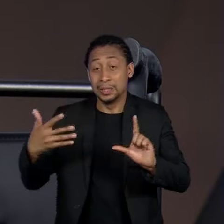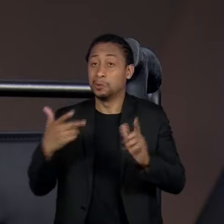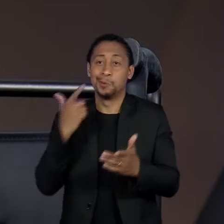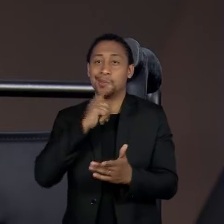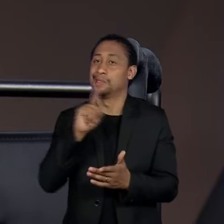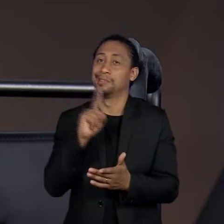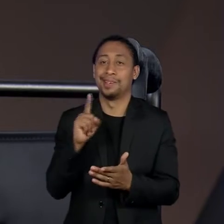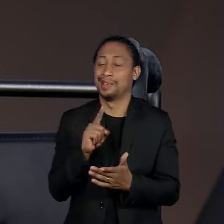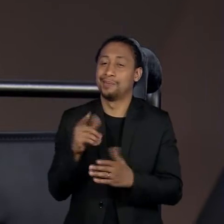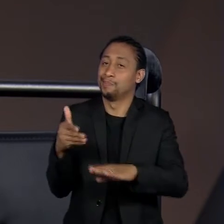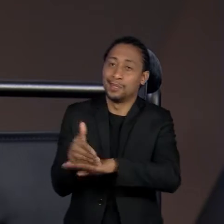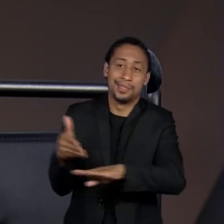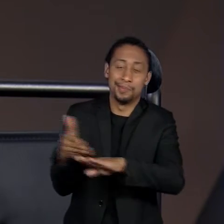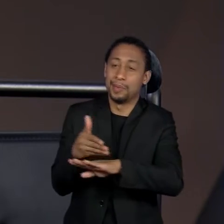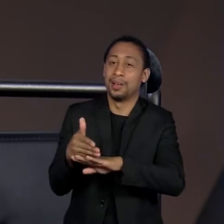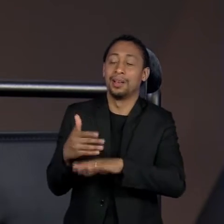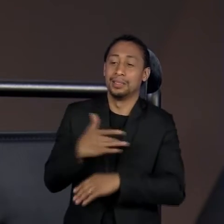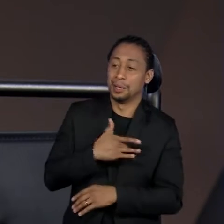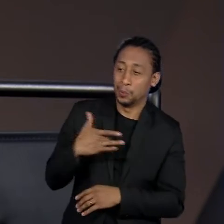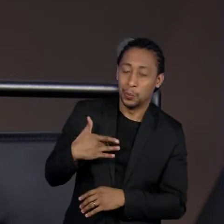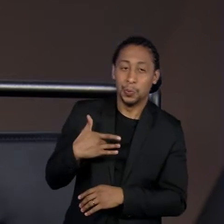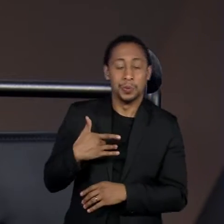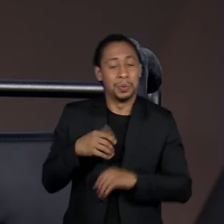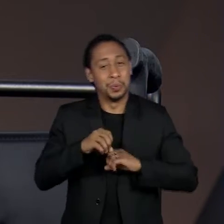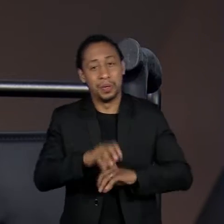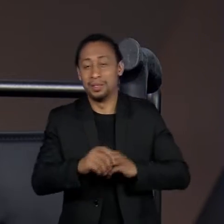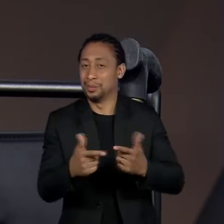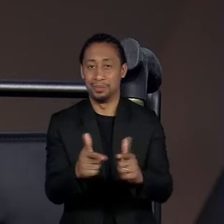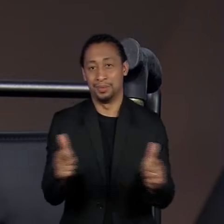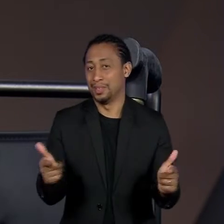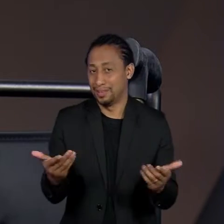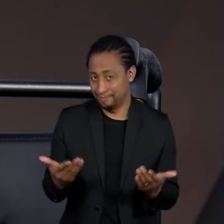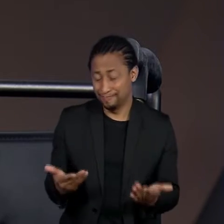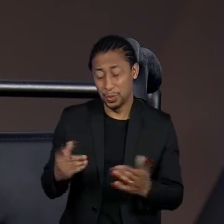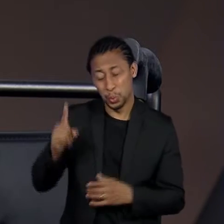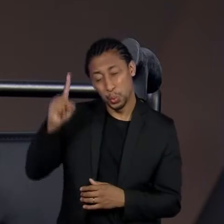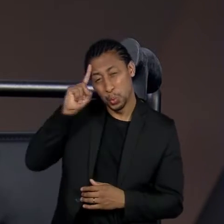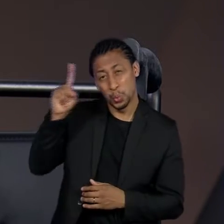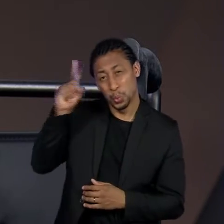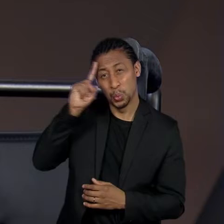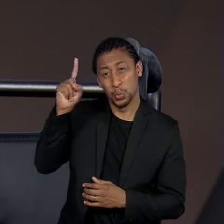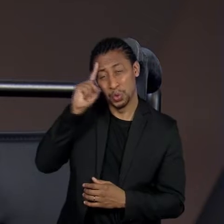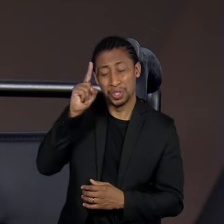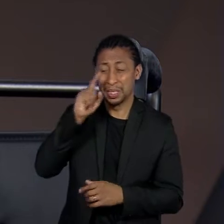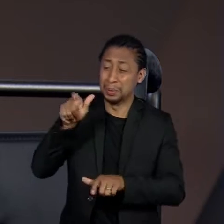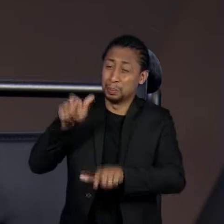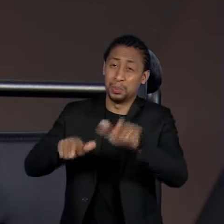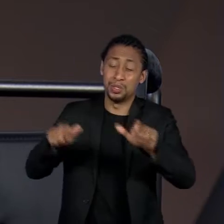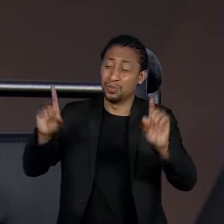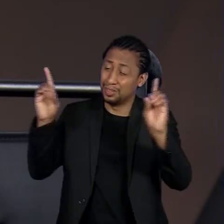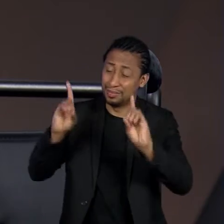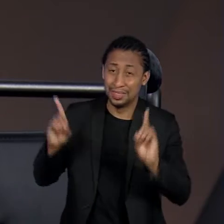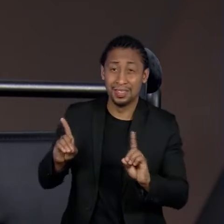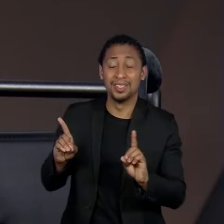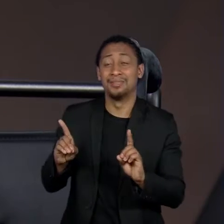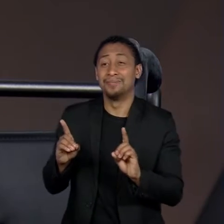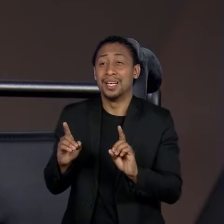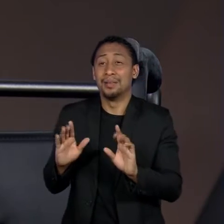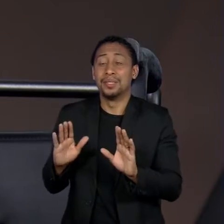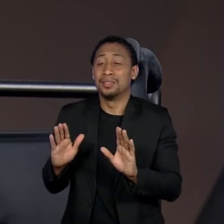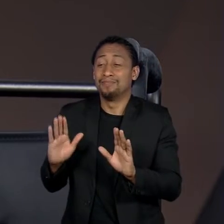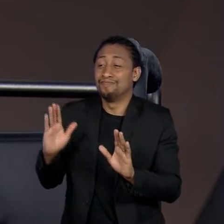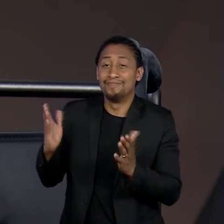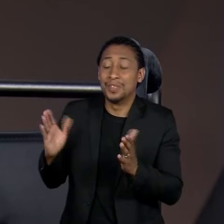acesso à saúde e à educação. Esses direitos são diariamente negligenciados, cerceados